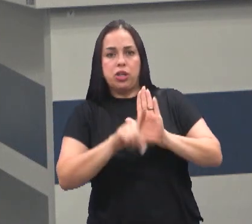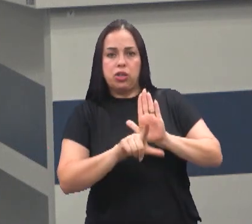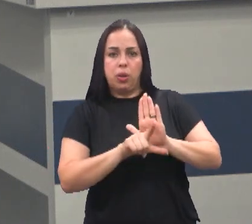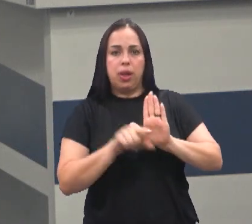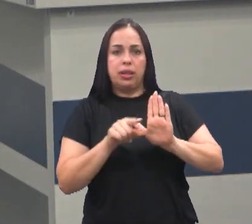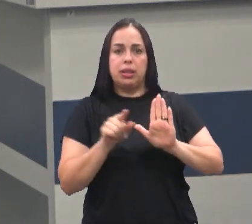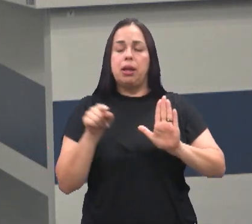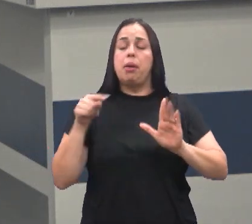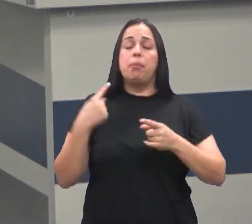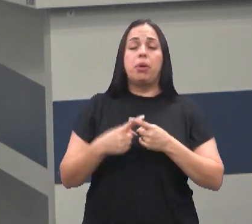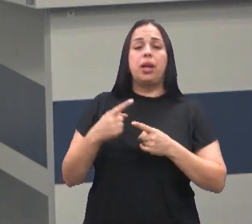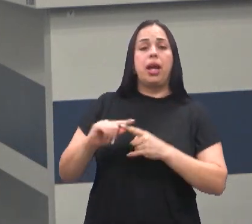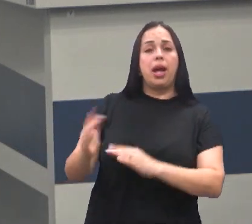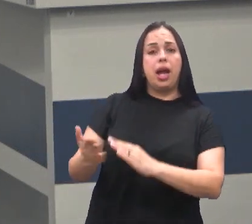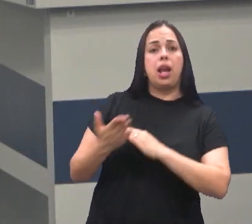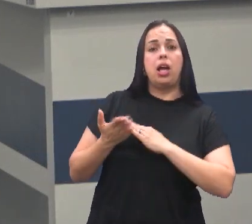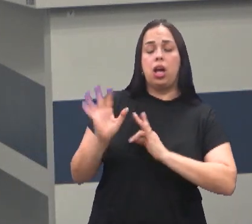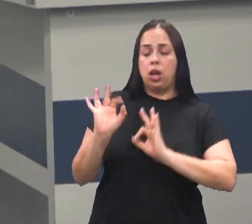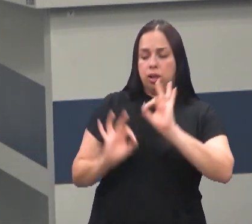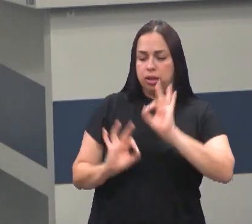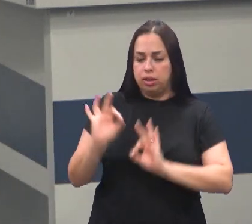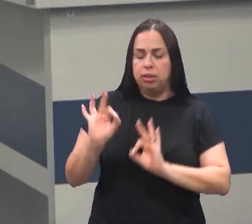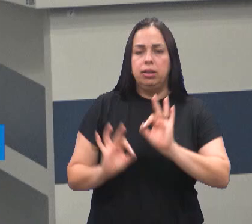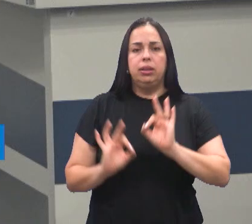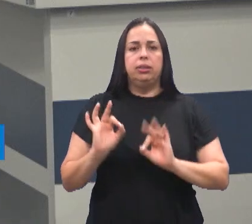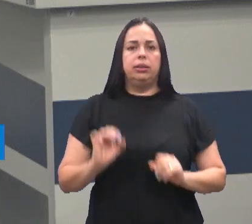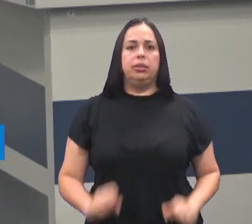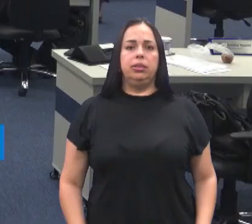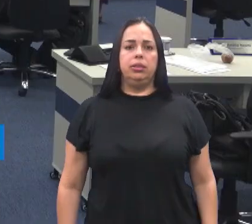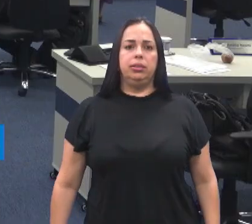tanto trabalhou e articulou e lutou.